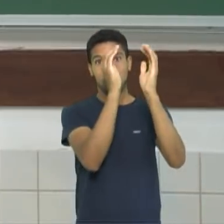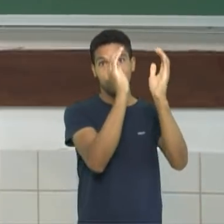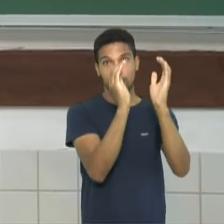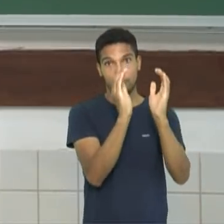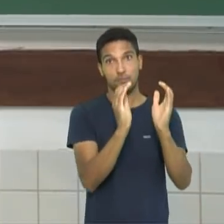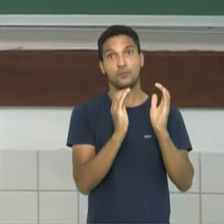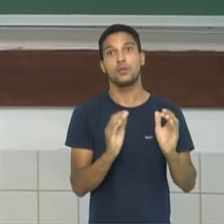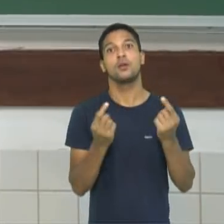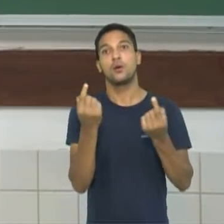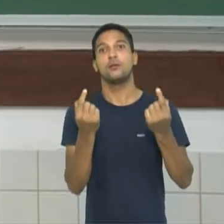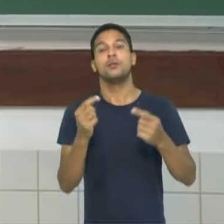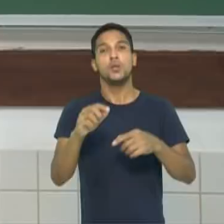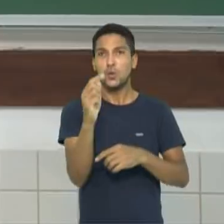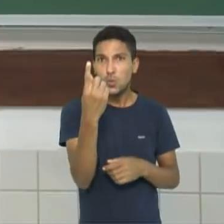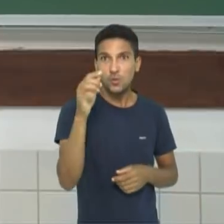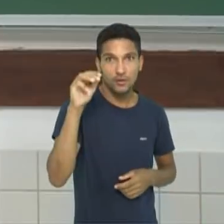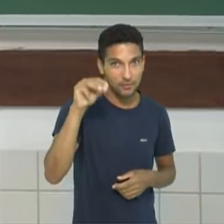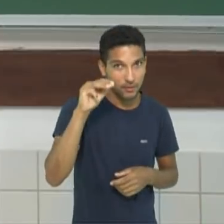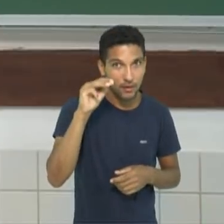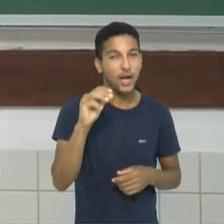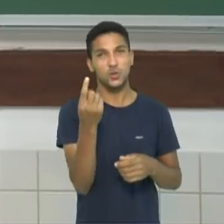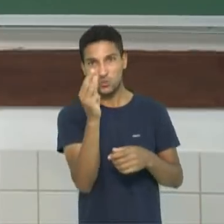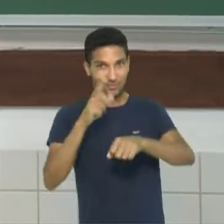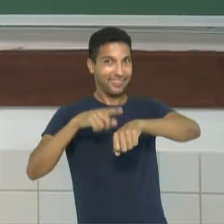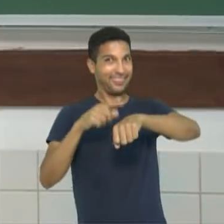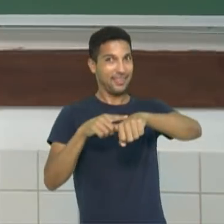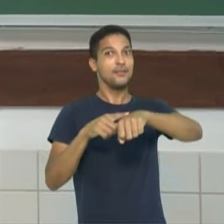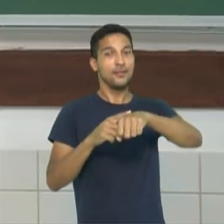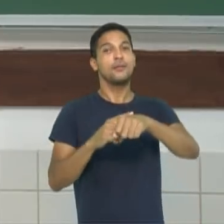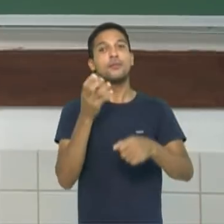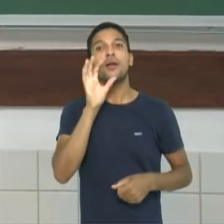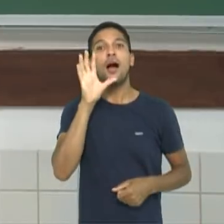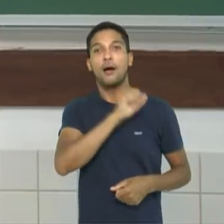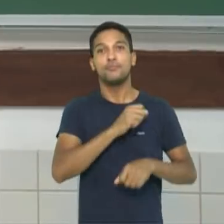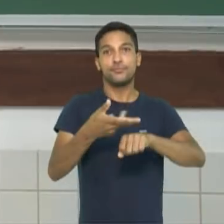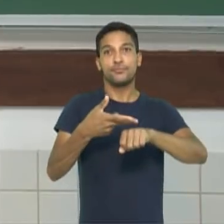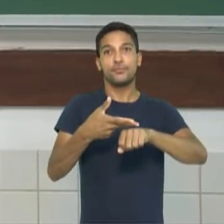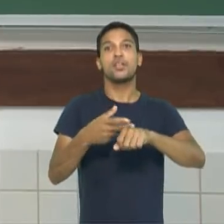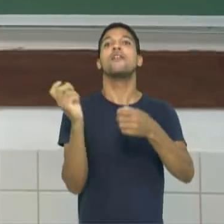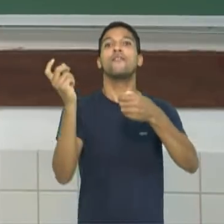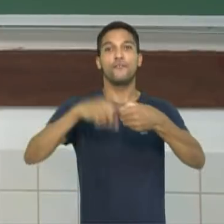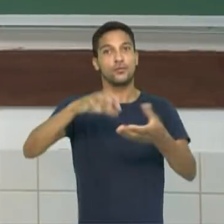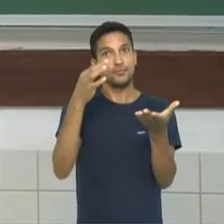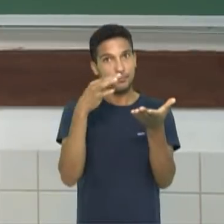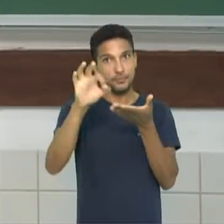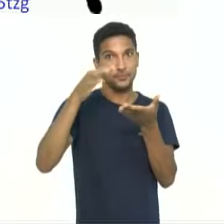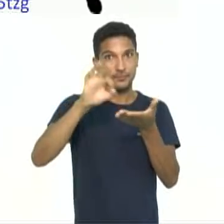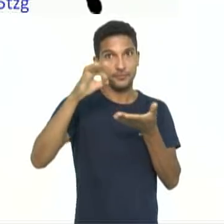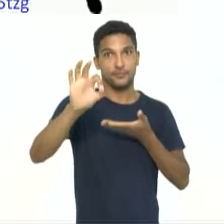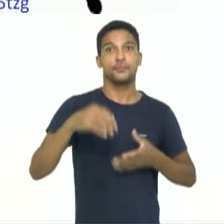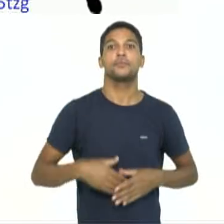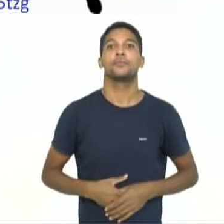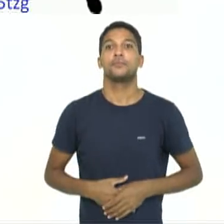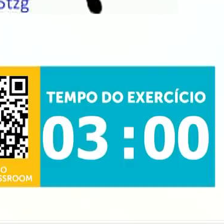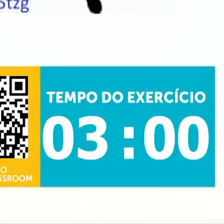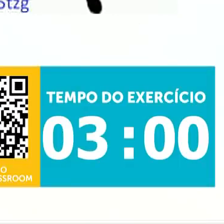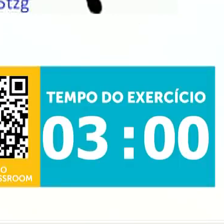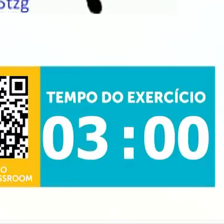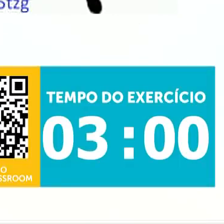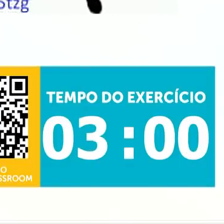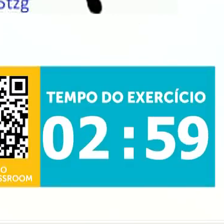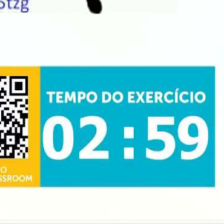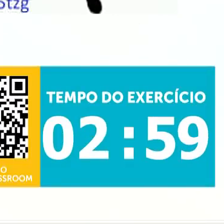militares. E no último, não são consideradas esportes. Então preencha aí cada afirmação, se ela